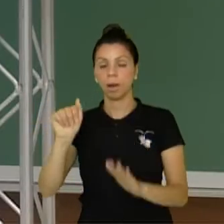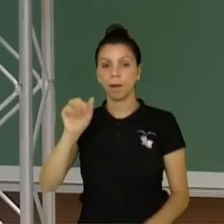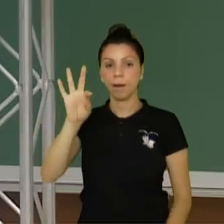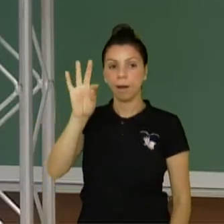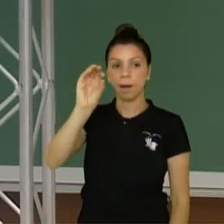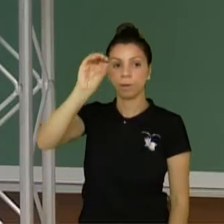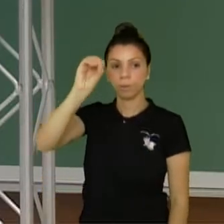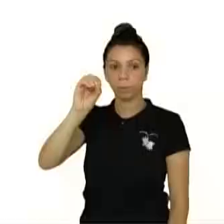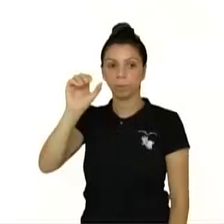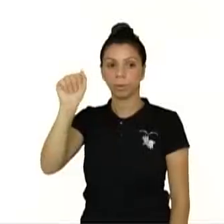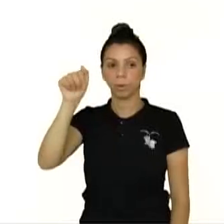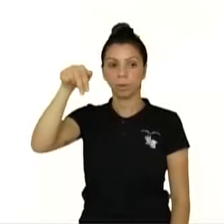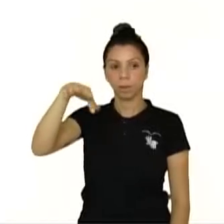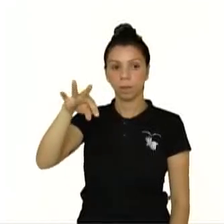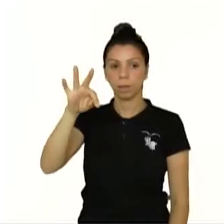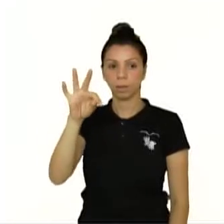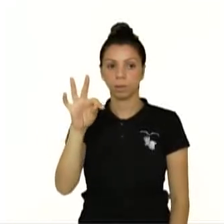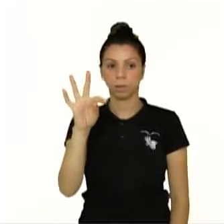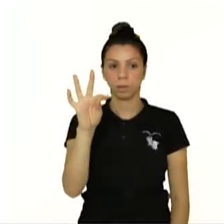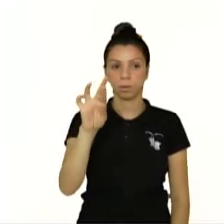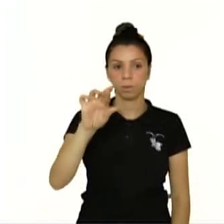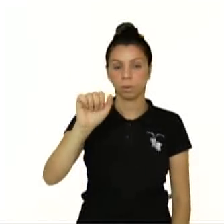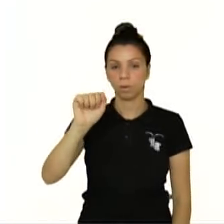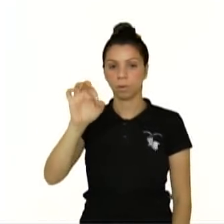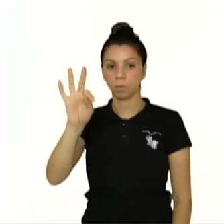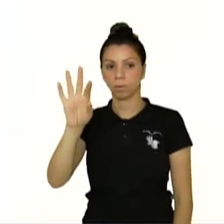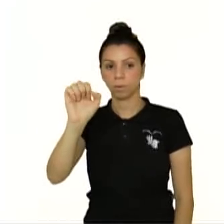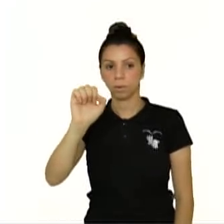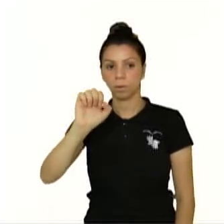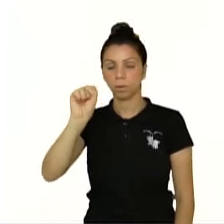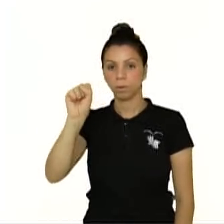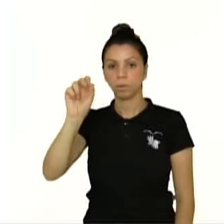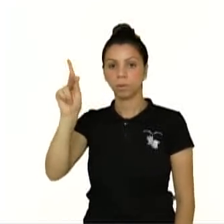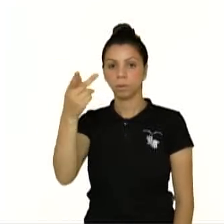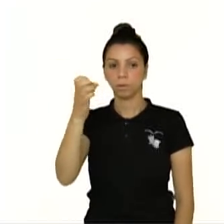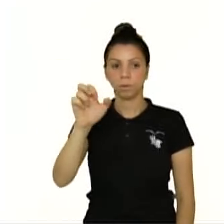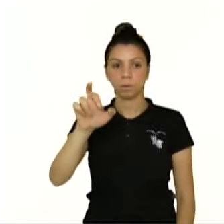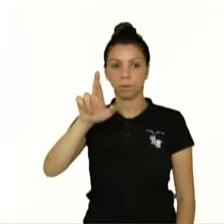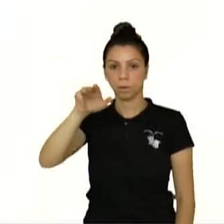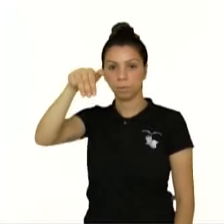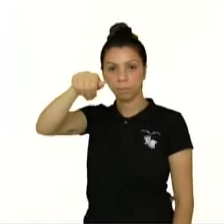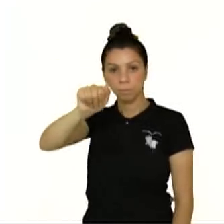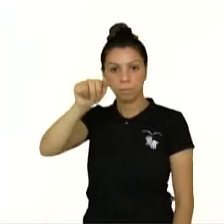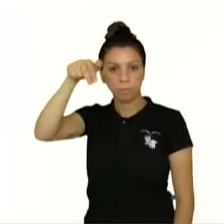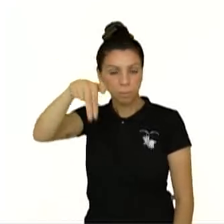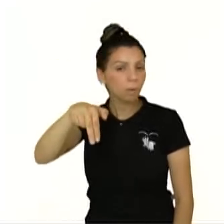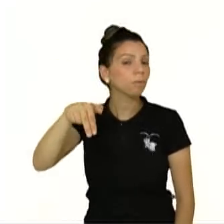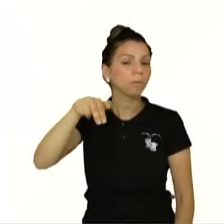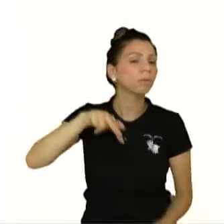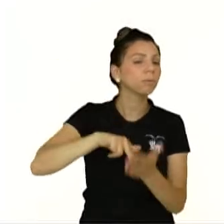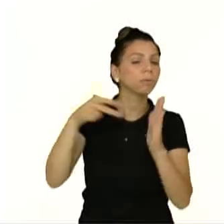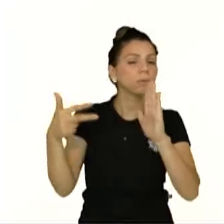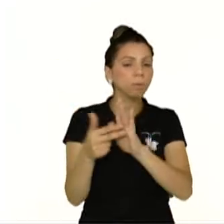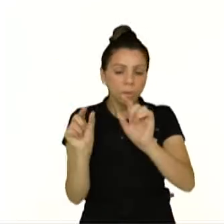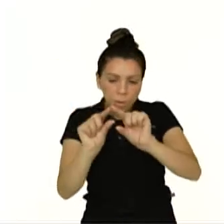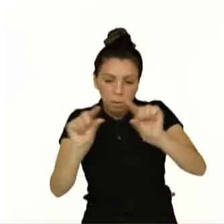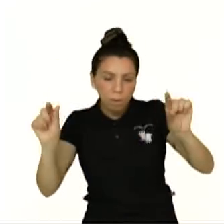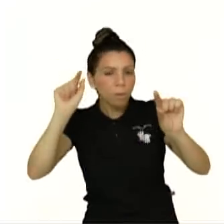de Sherman. Qual que é a ideia? Essa lei, o Ato Antitrust de Sherman, era o quê?